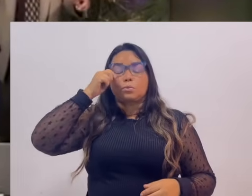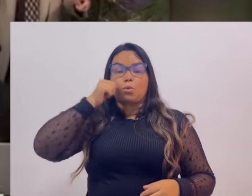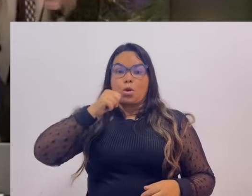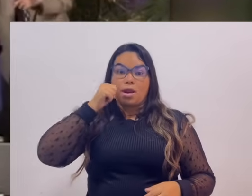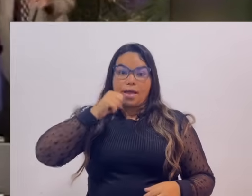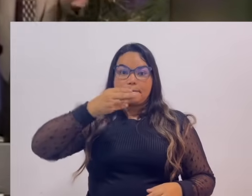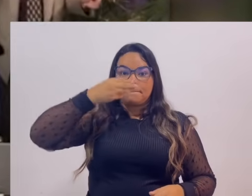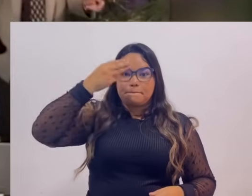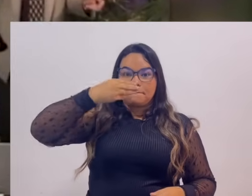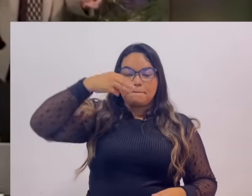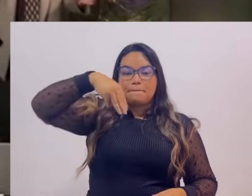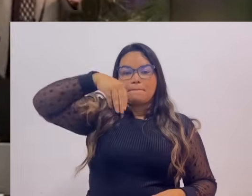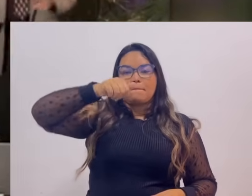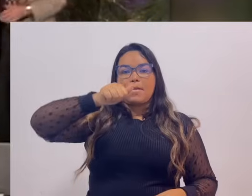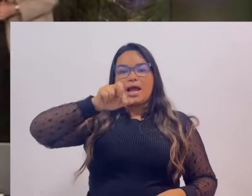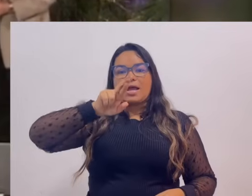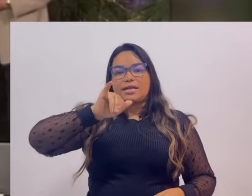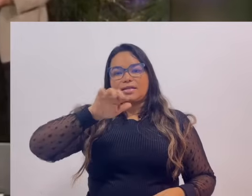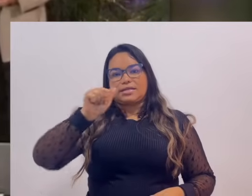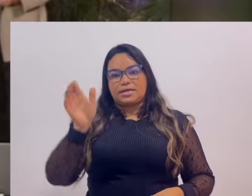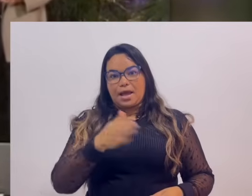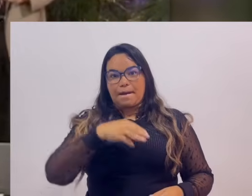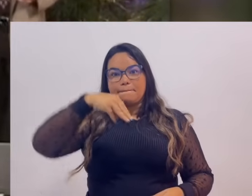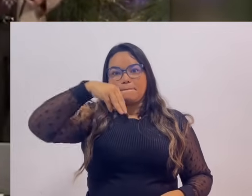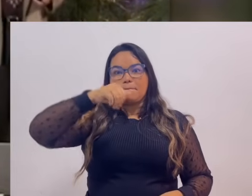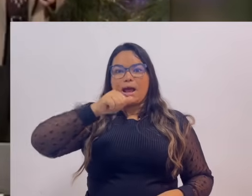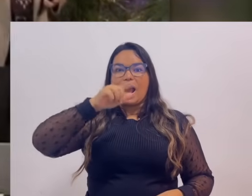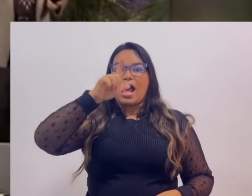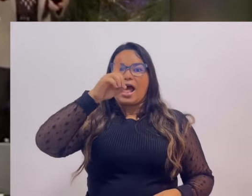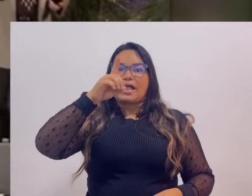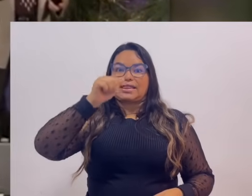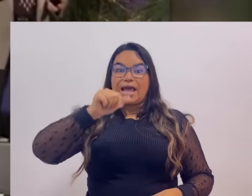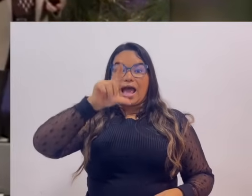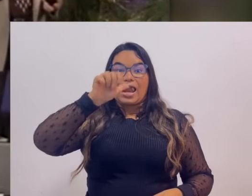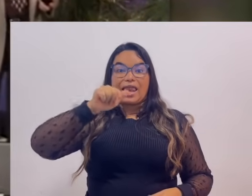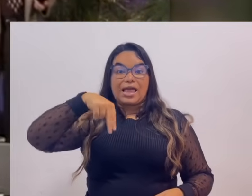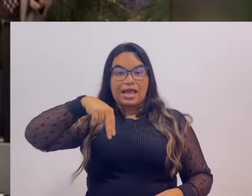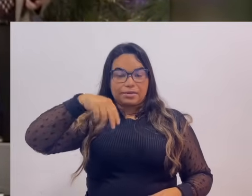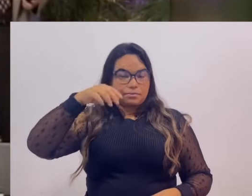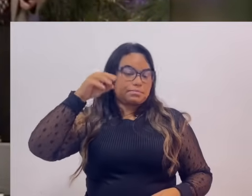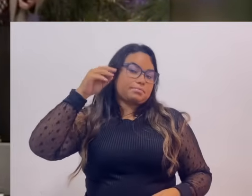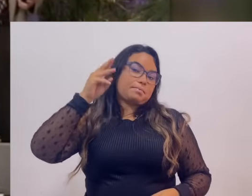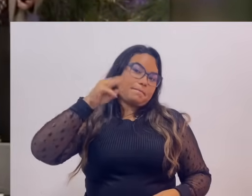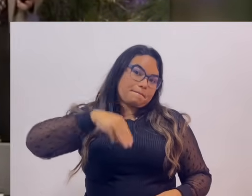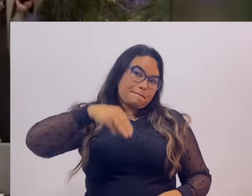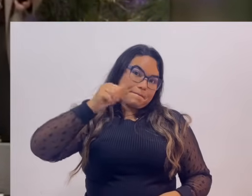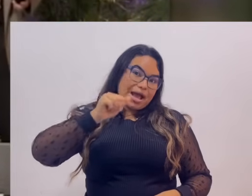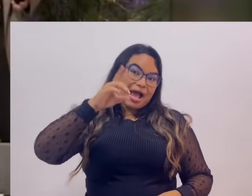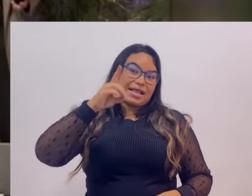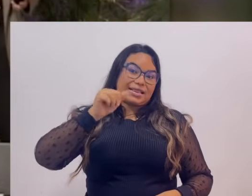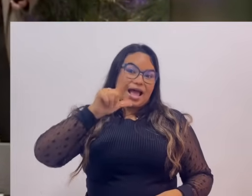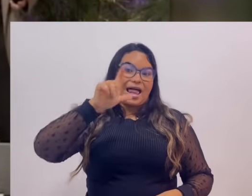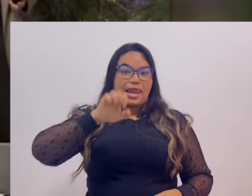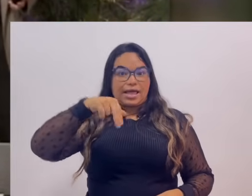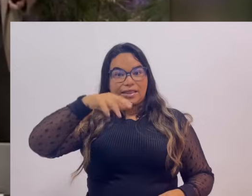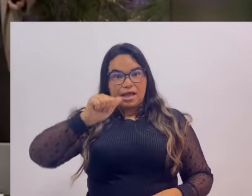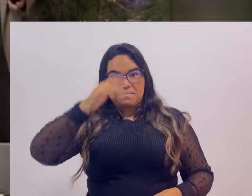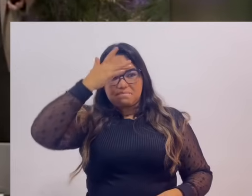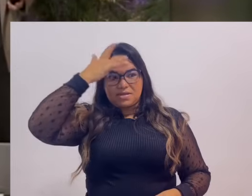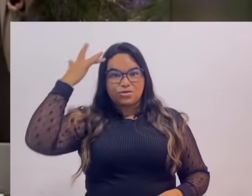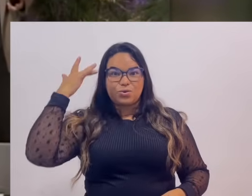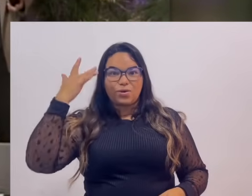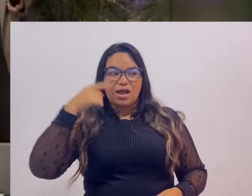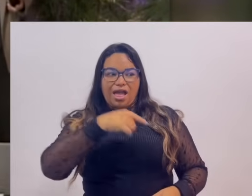lembram-se de Maria Magdalena lembram-se dela ela foi acusada mas Jesus lhe disse nem eu te